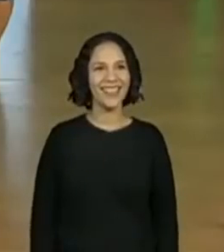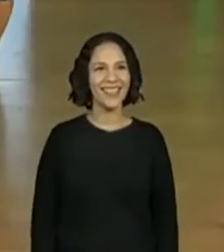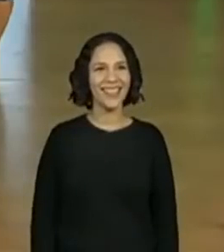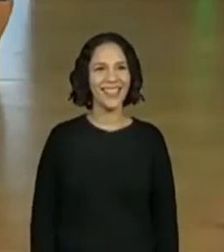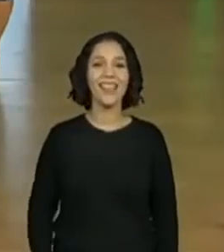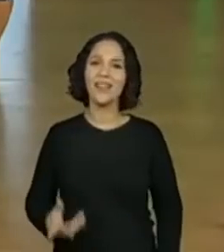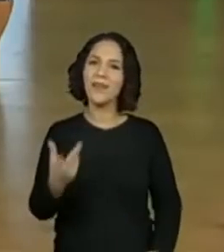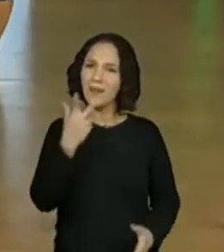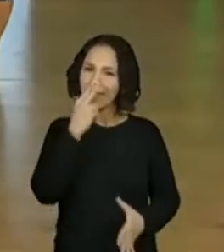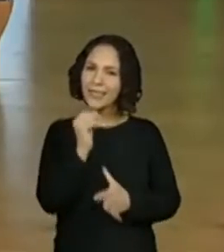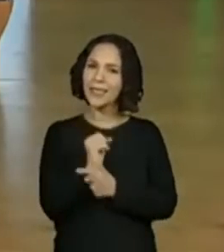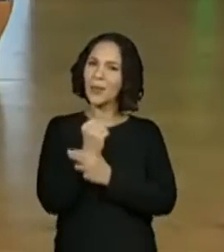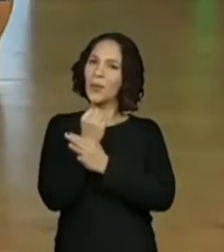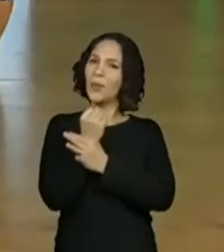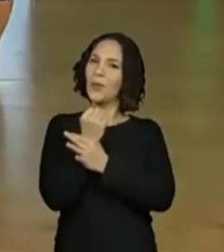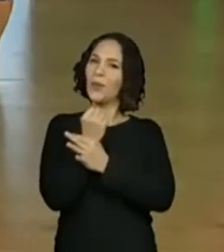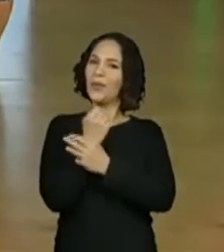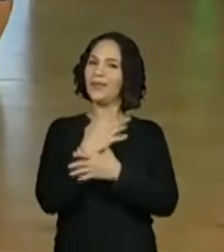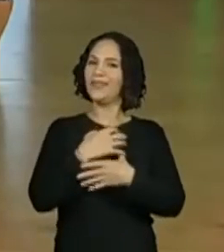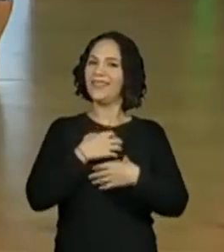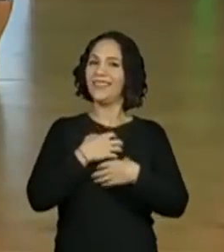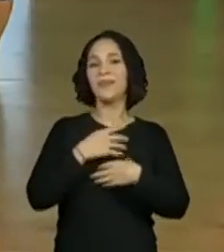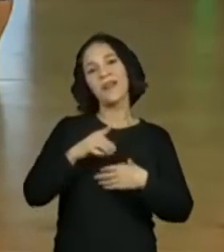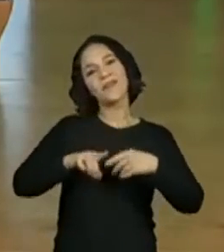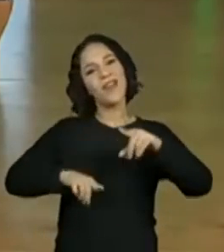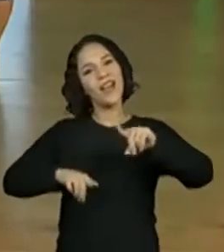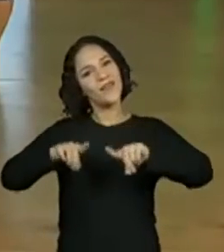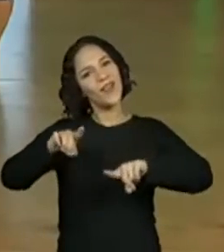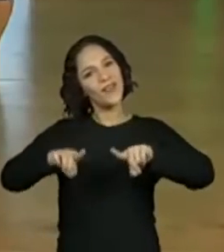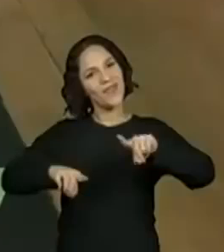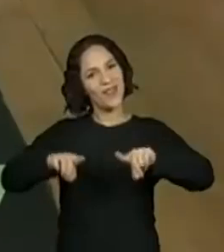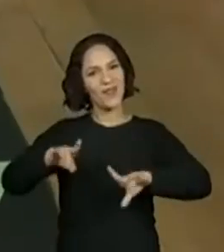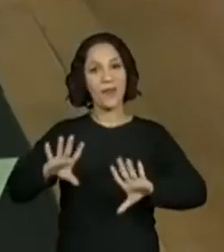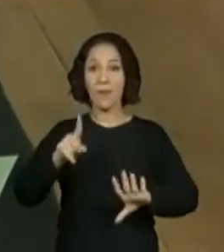Mais seguro. É. Mais não, seguro. E aí vai variando, né? Vai. Sim.